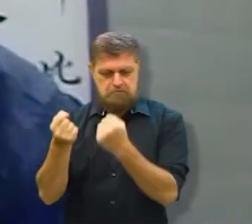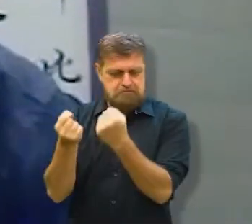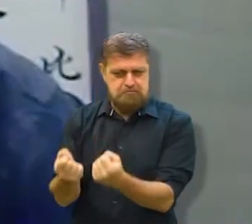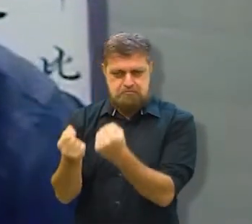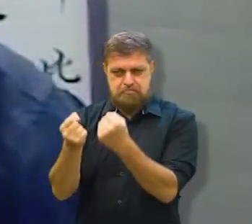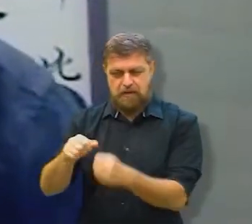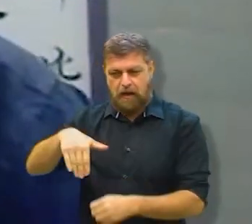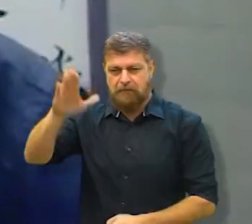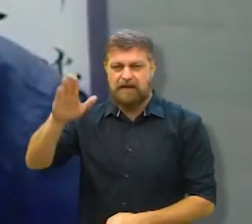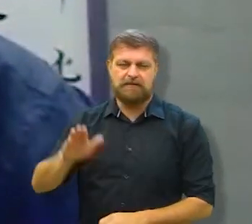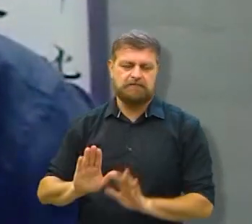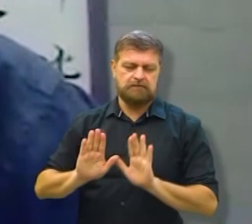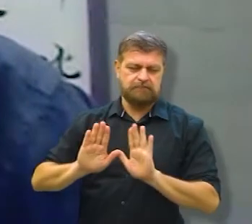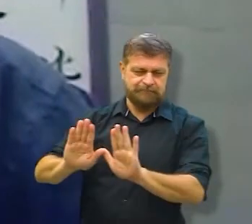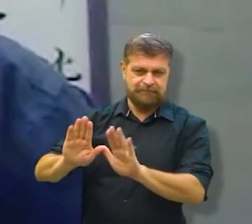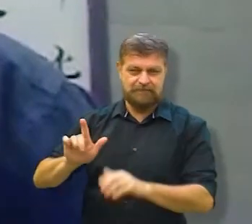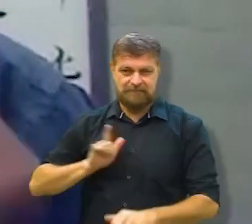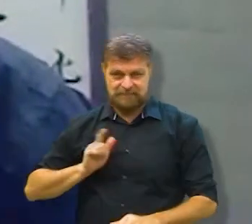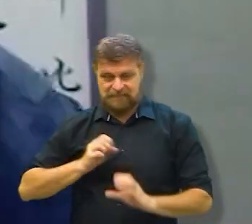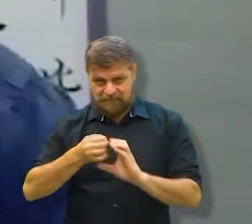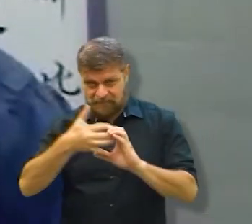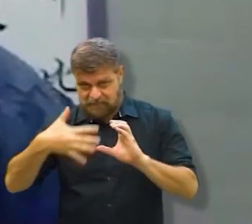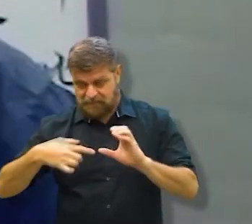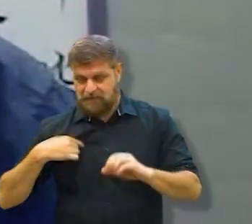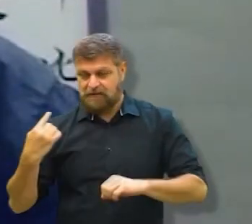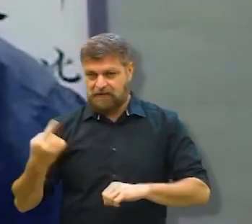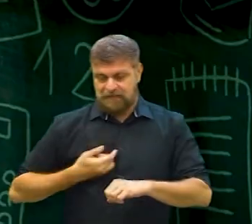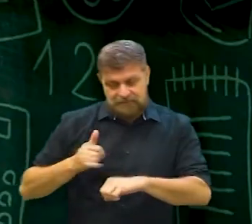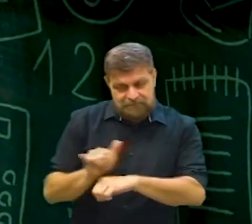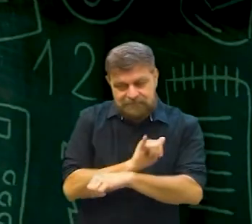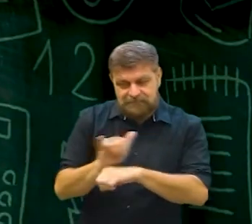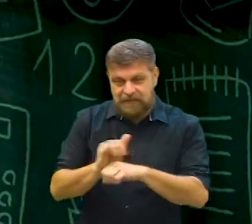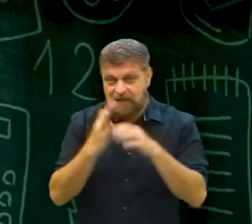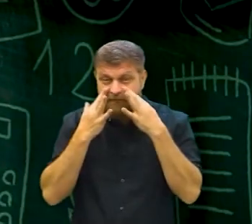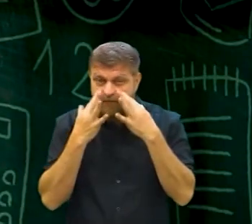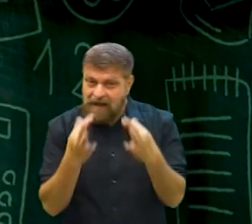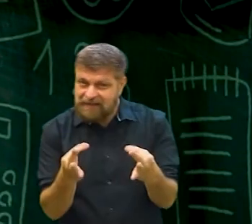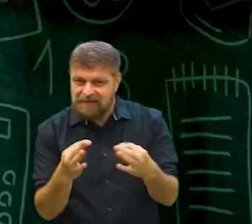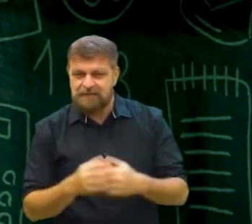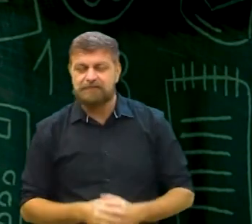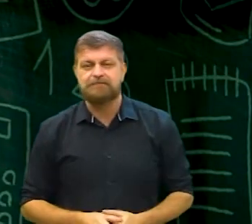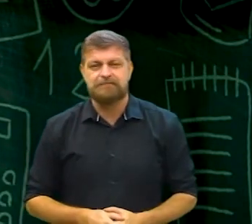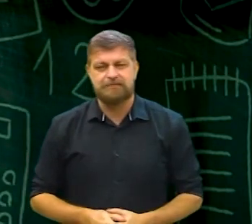um peso maior do que ela pode ter. Esse é um aspecto que a gente precisa ficar muito atento.